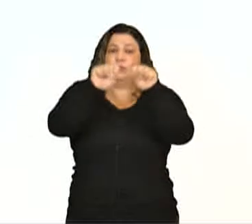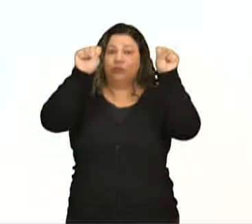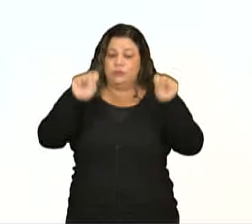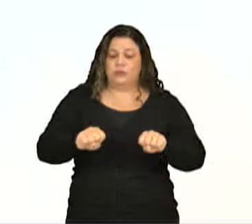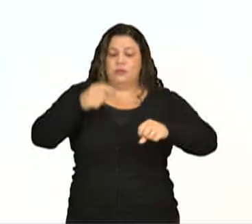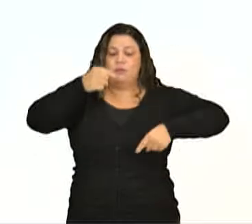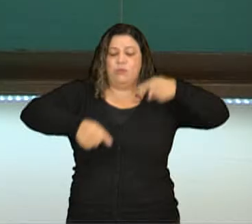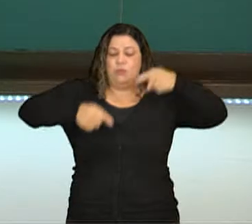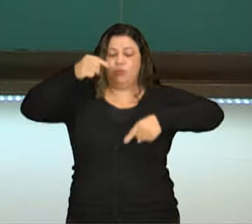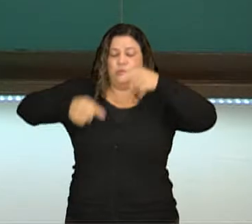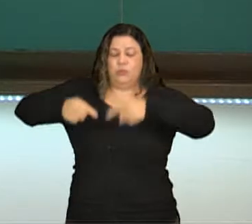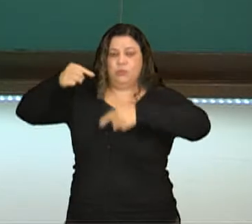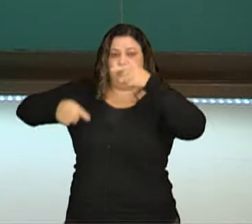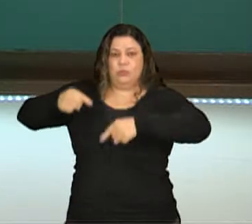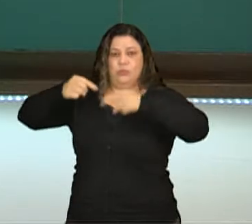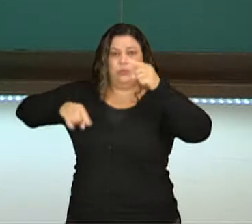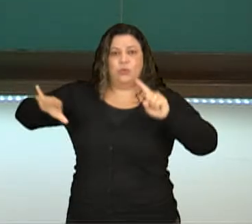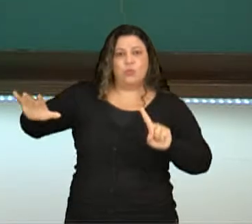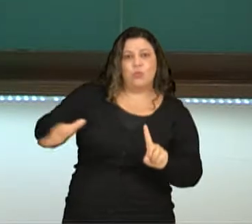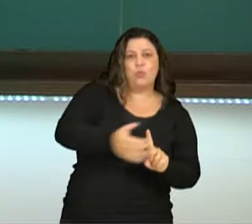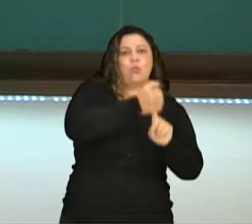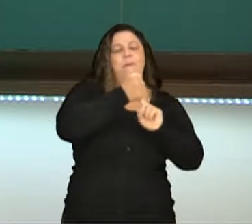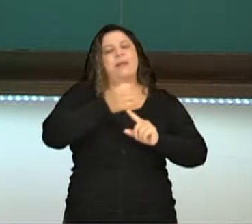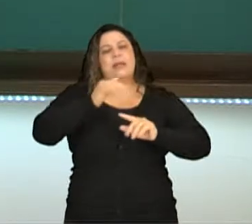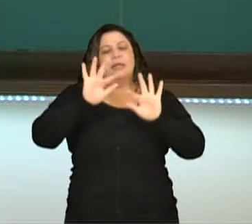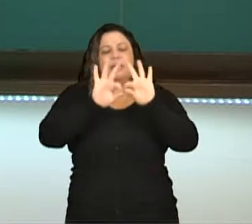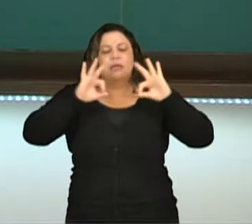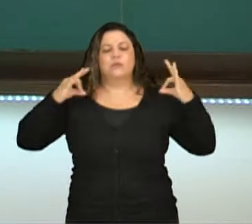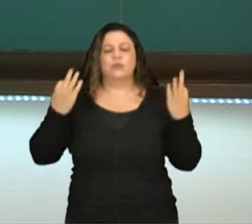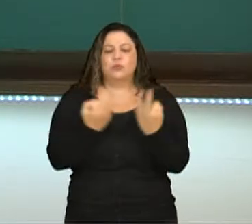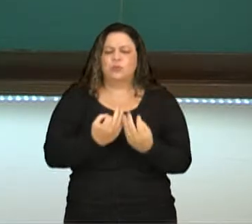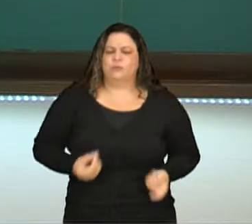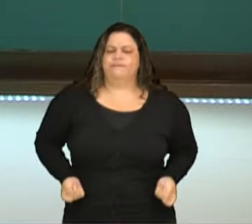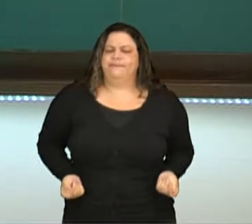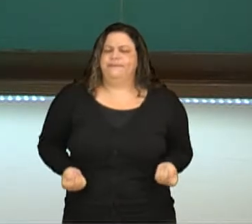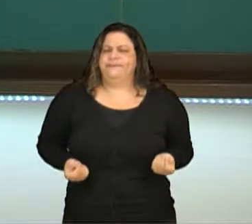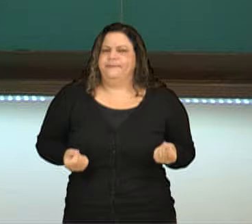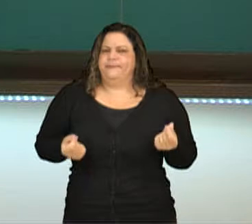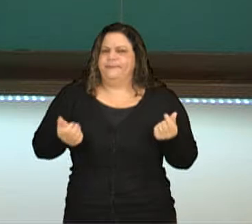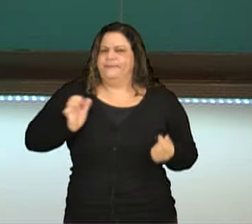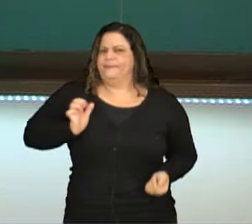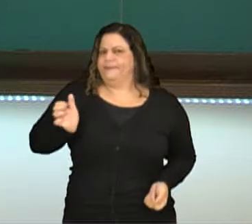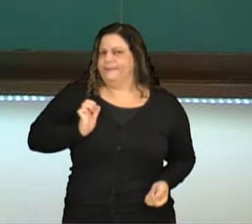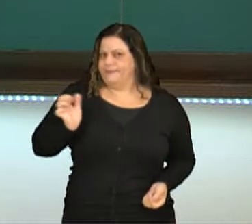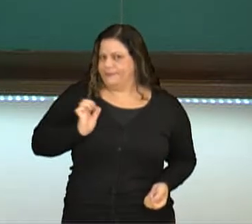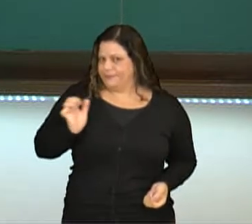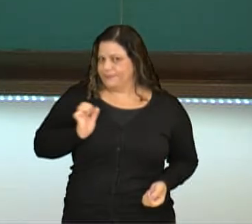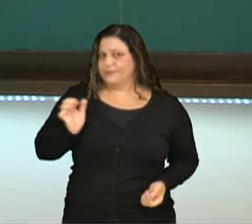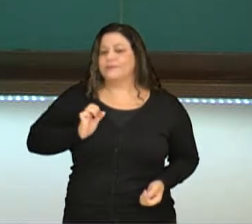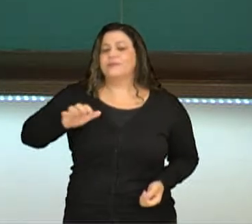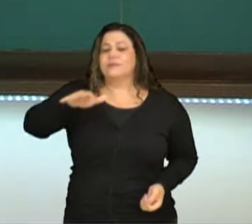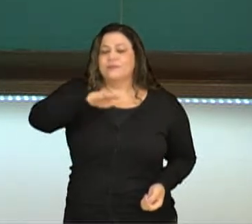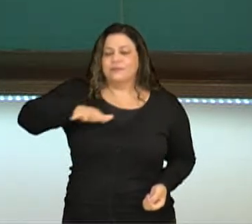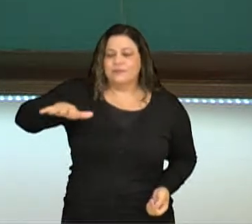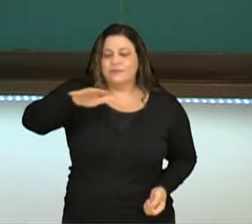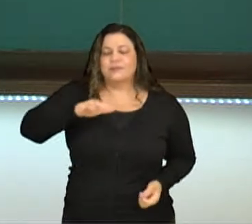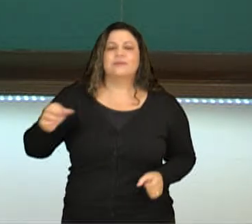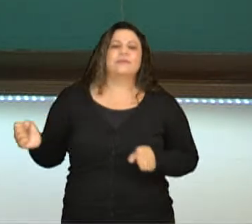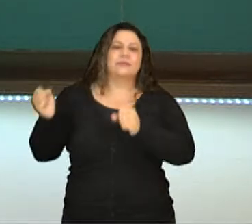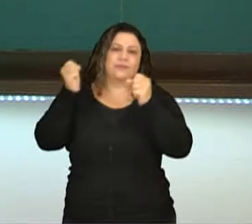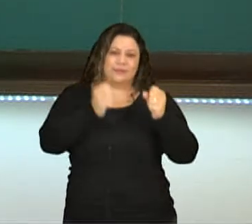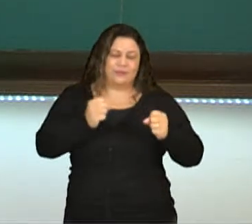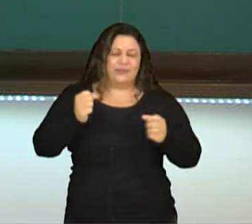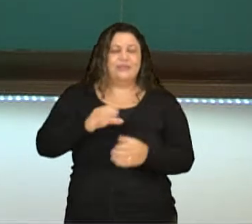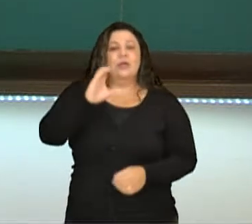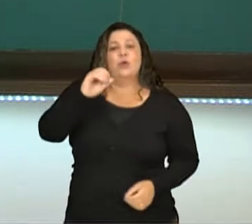pelas famílias abastadas, as famílias mais ricas, poderosas de uma região. Ainda, o coronel, que